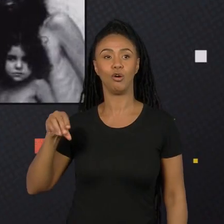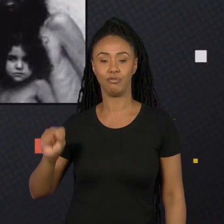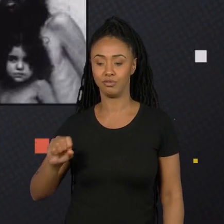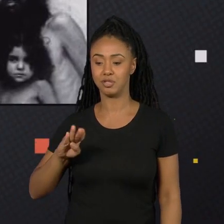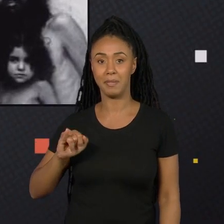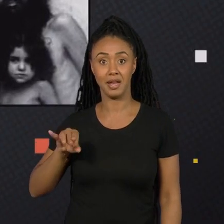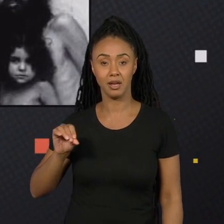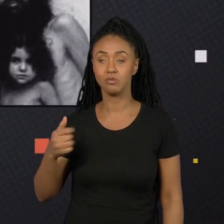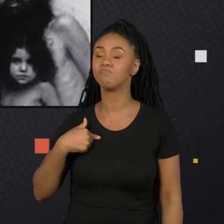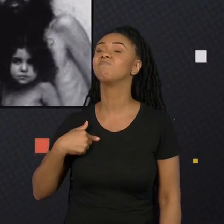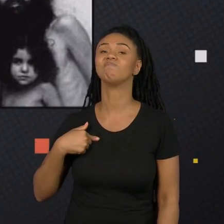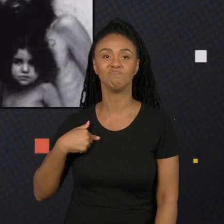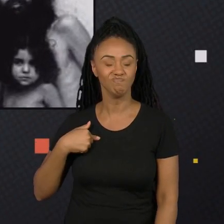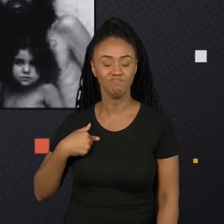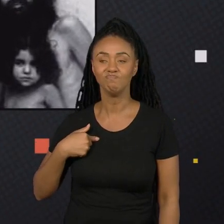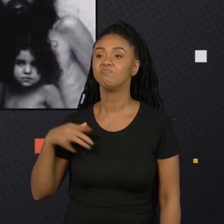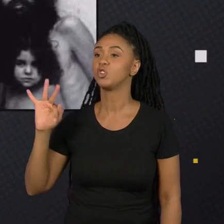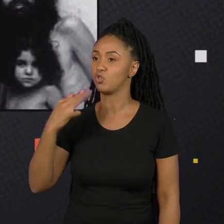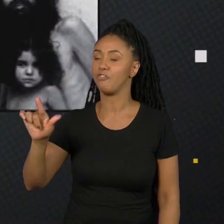que eles foram